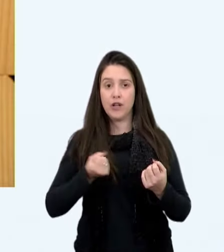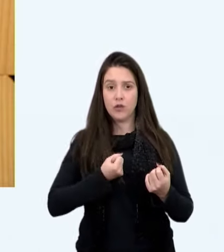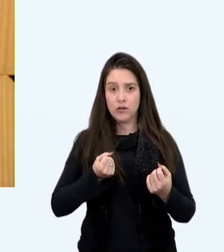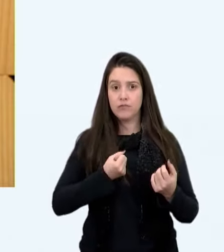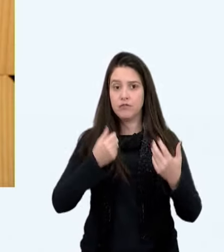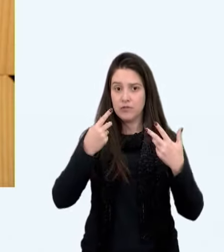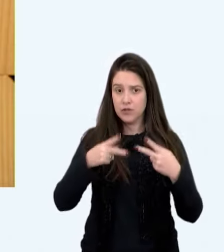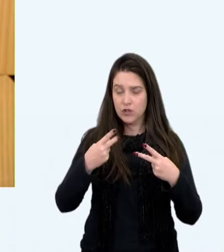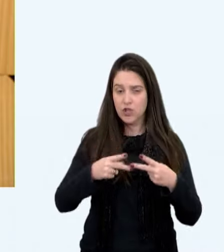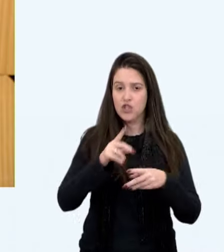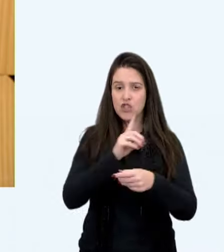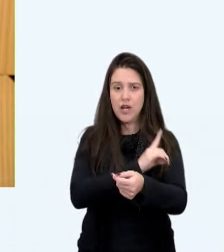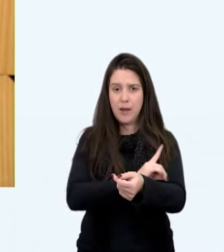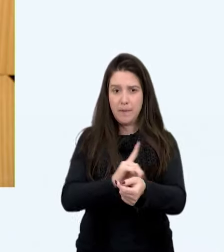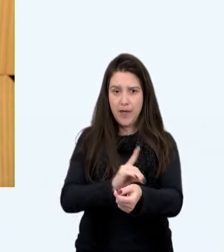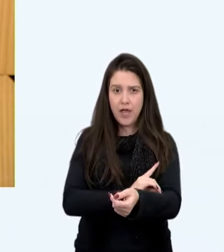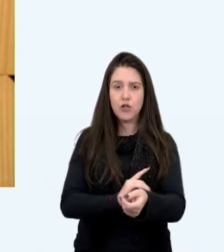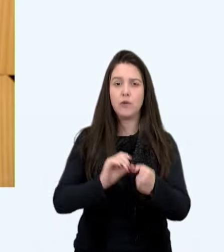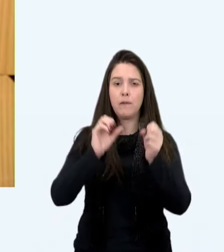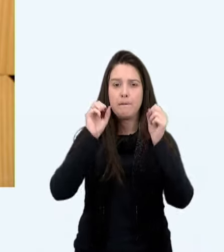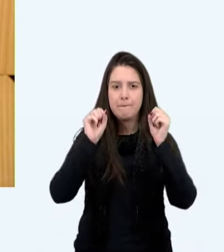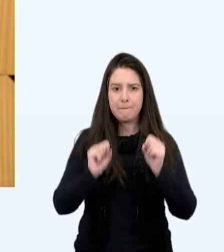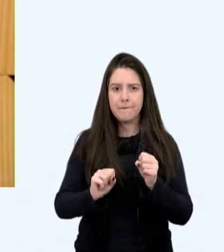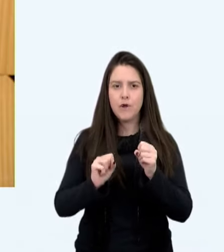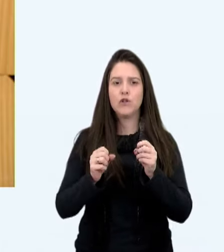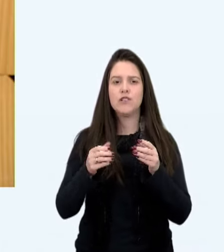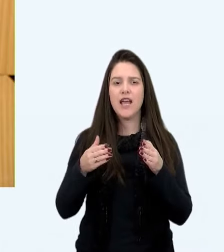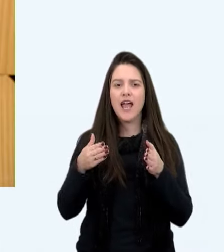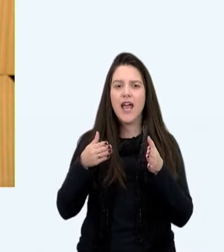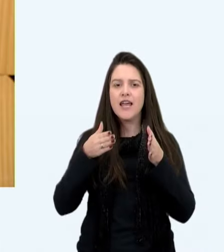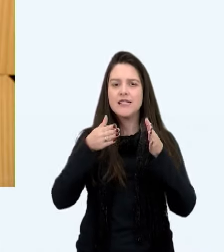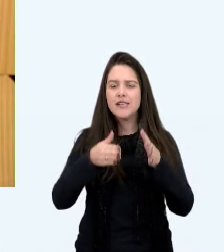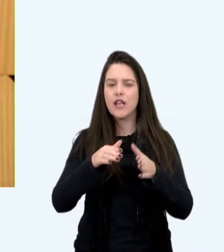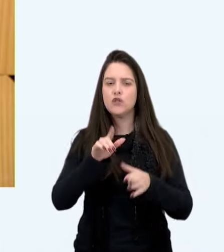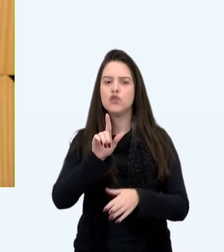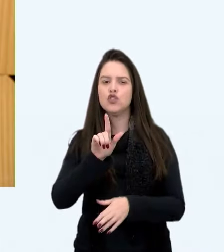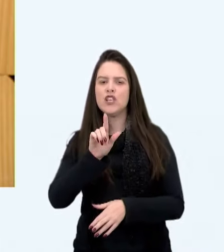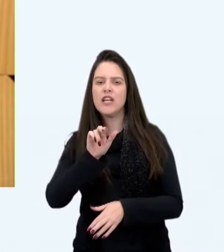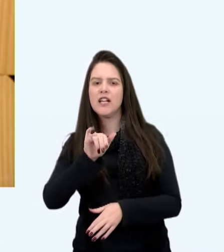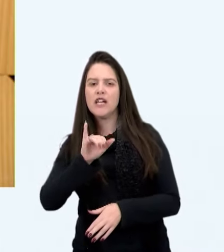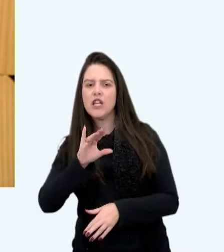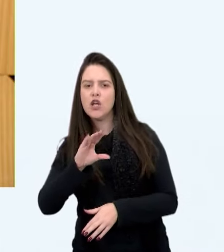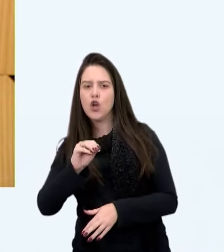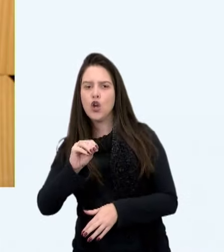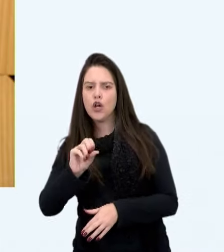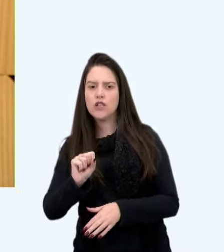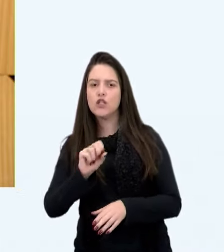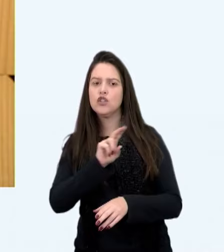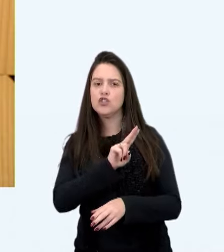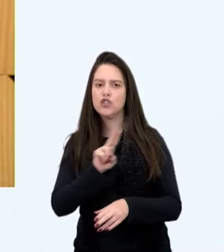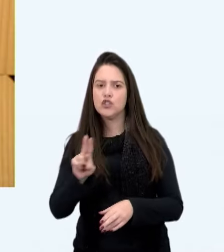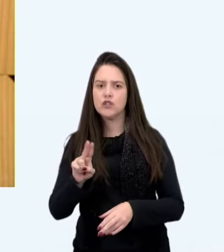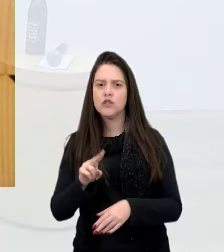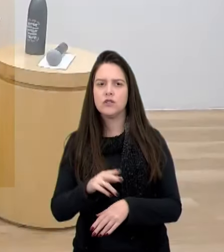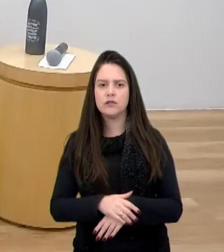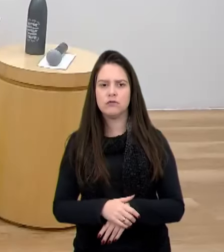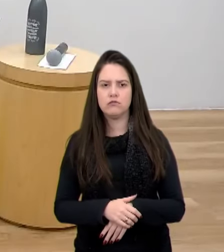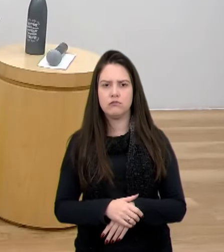caso do diabetes, a pessoa pode ficar com esse excesso de glicose no sangue, gerando o que se chama de...